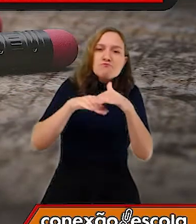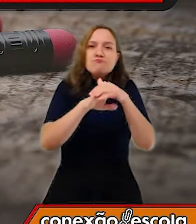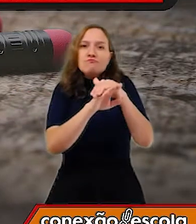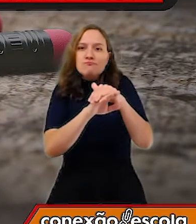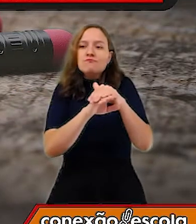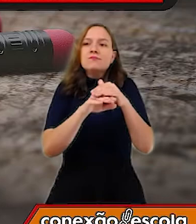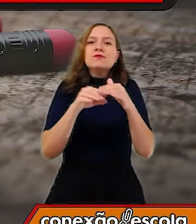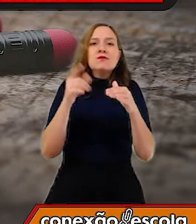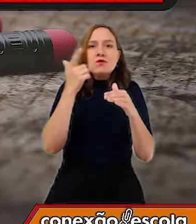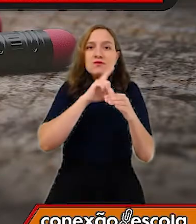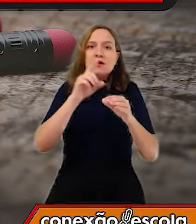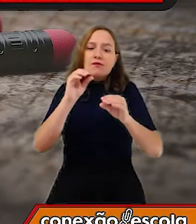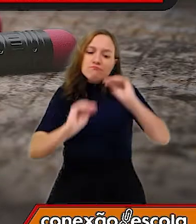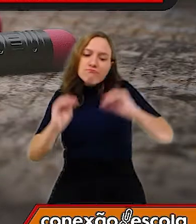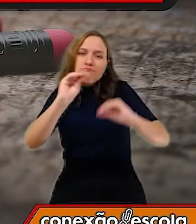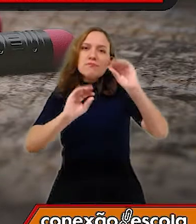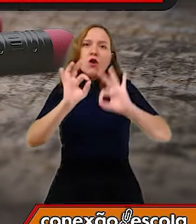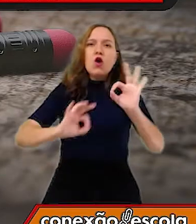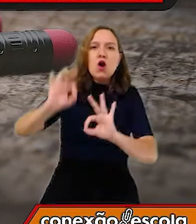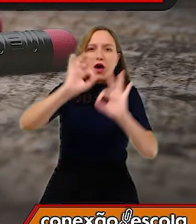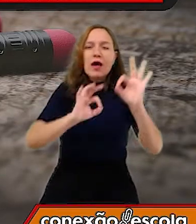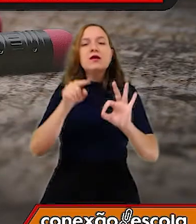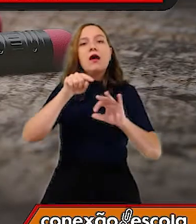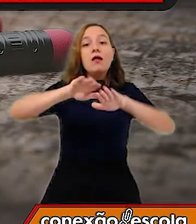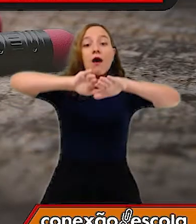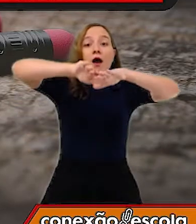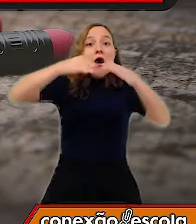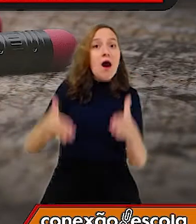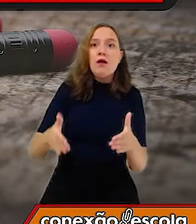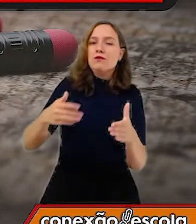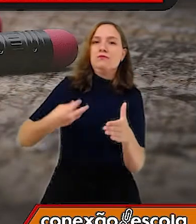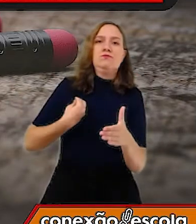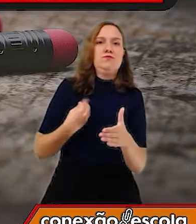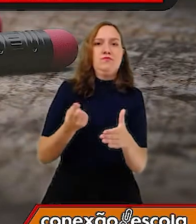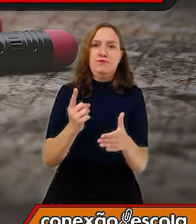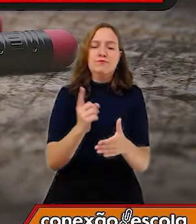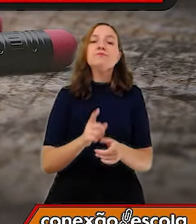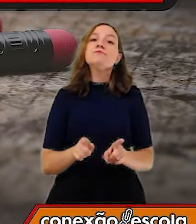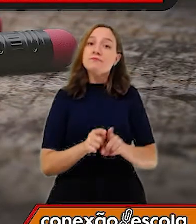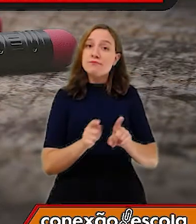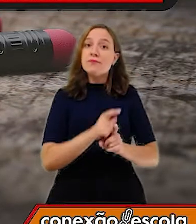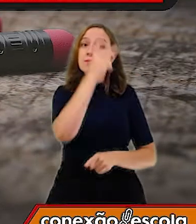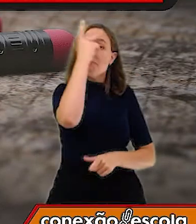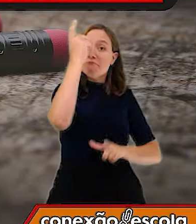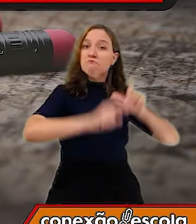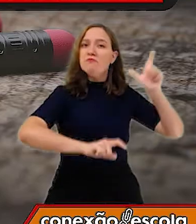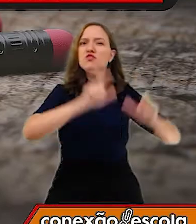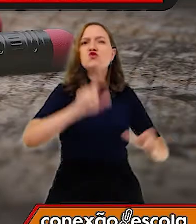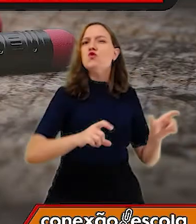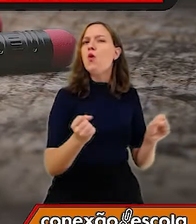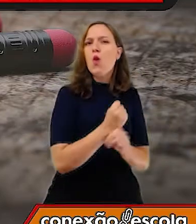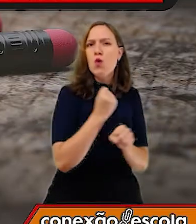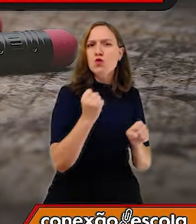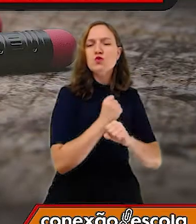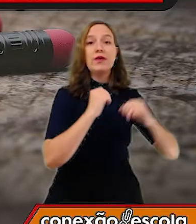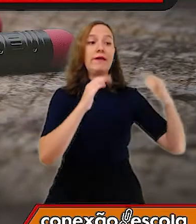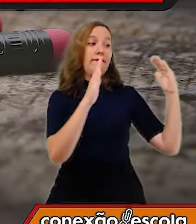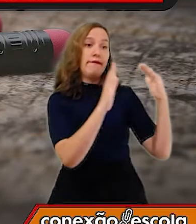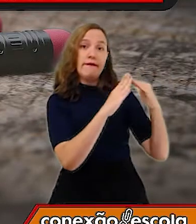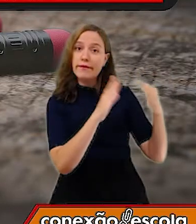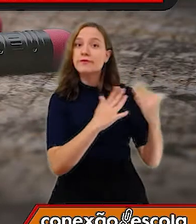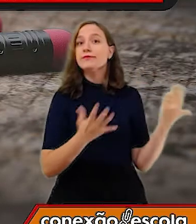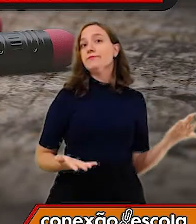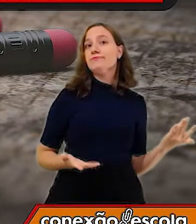passarinho. E tem também os construídos pelo homem. Por exemplo, a casa,